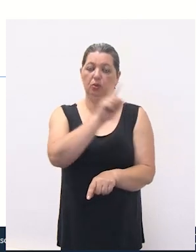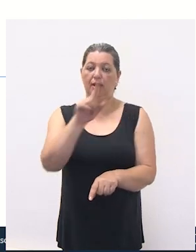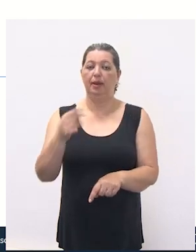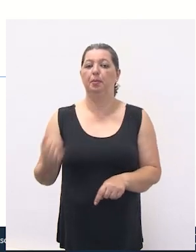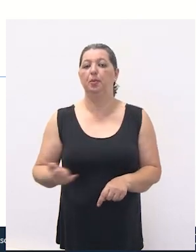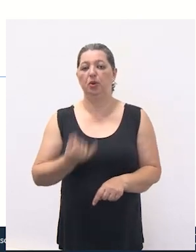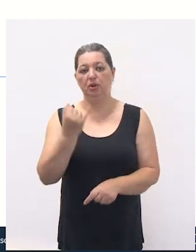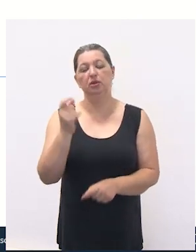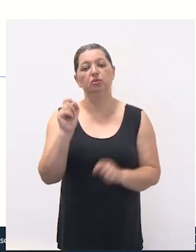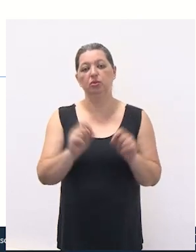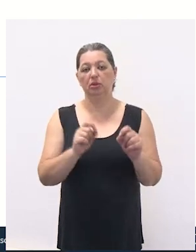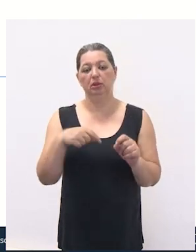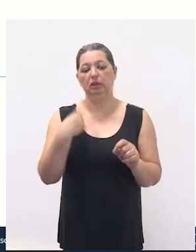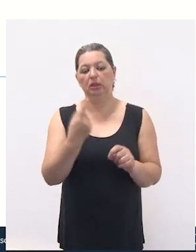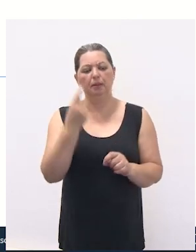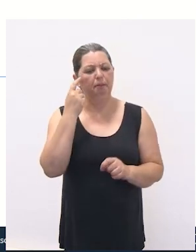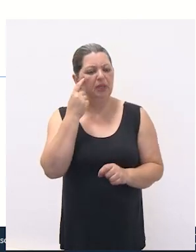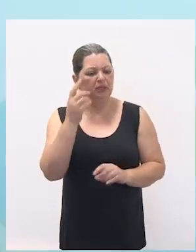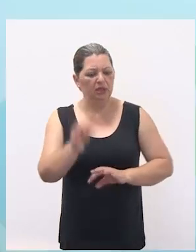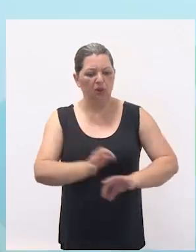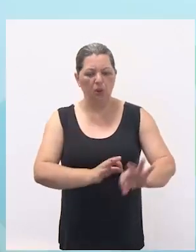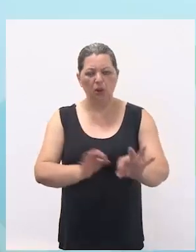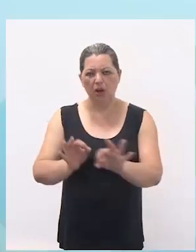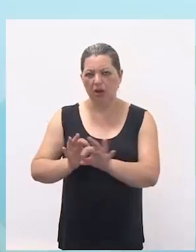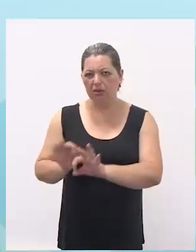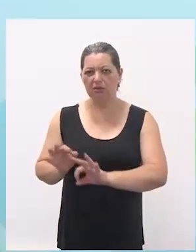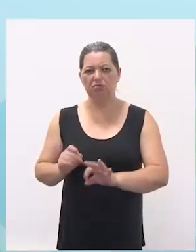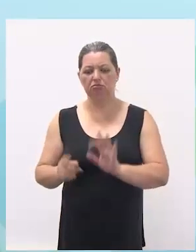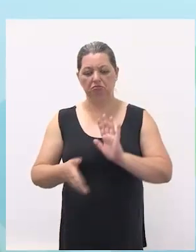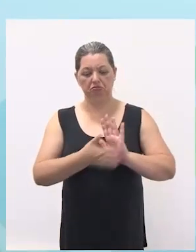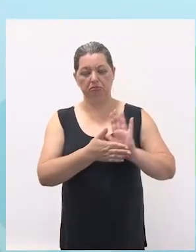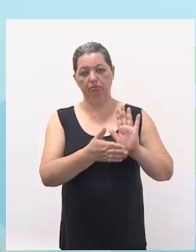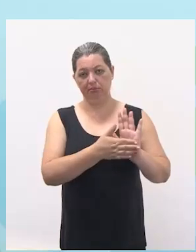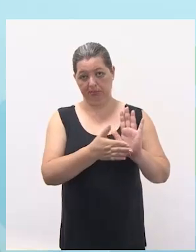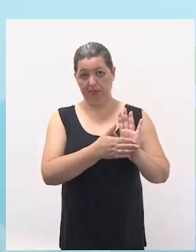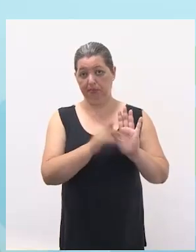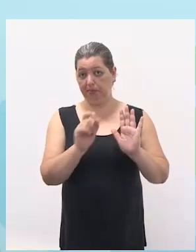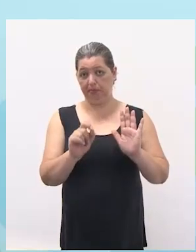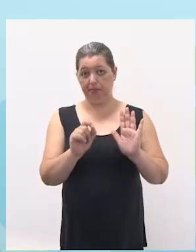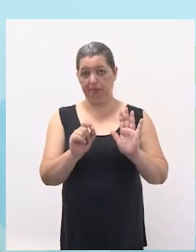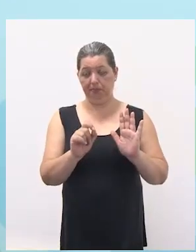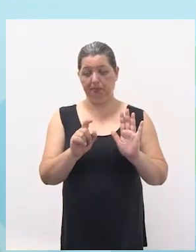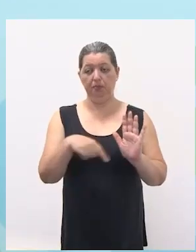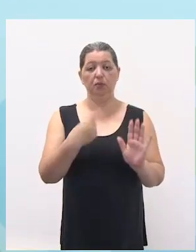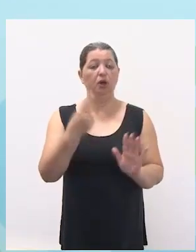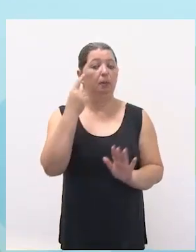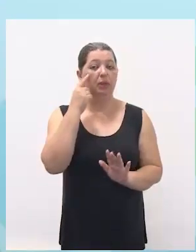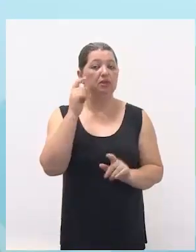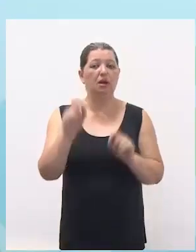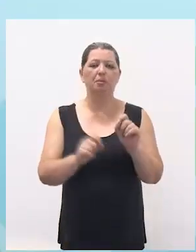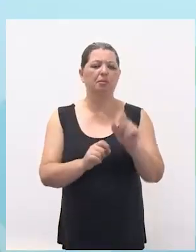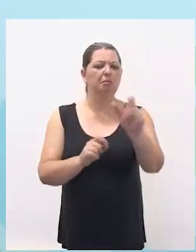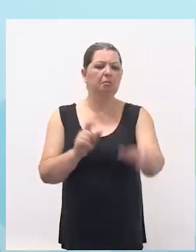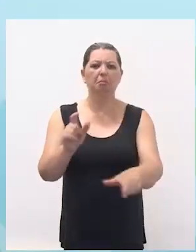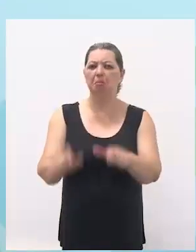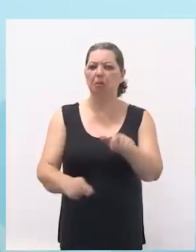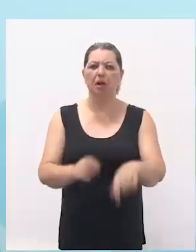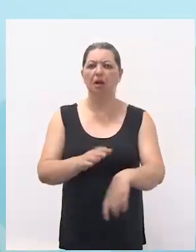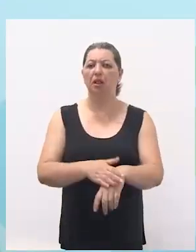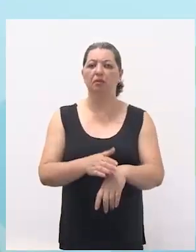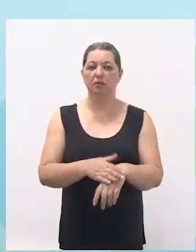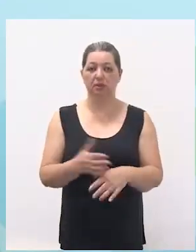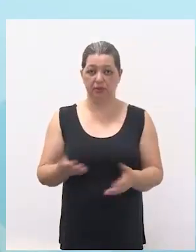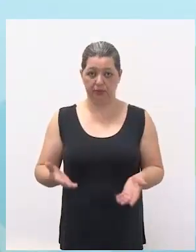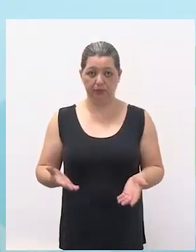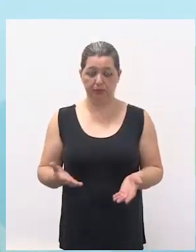quando a gente pensa em organizar, né, de propor alguma coisa, a gente pensar também para quem a gente está fazendo.